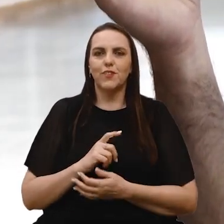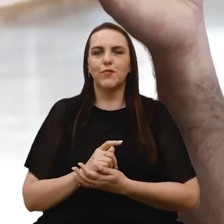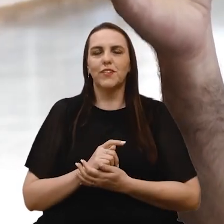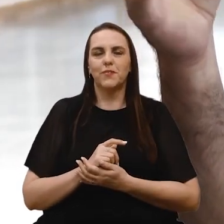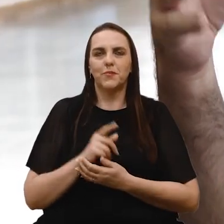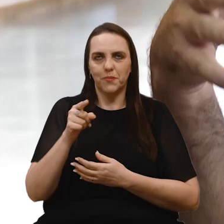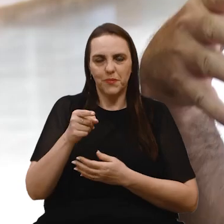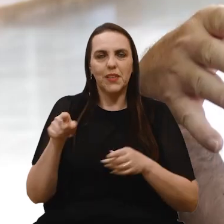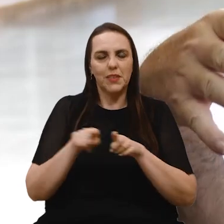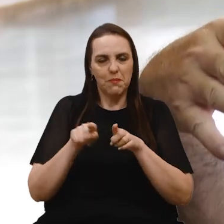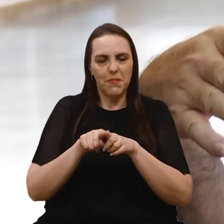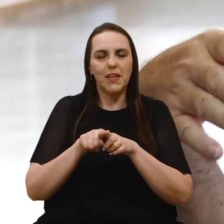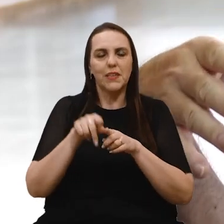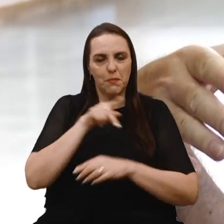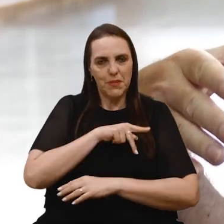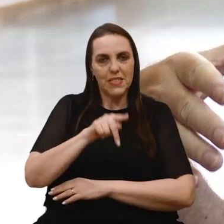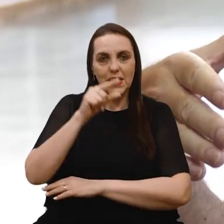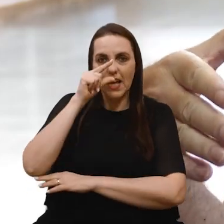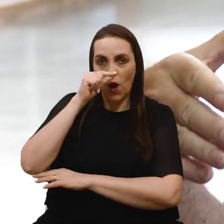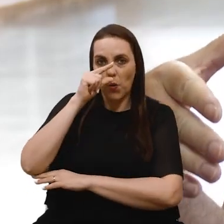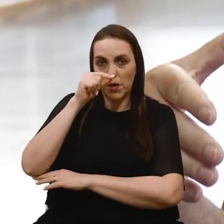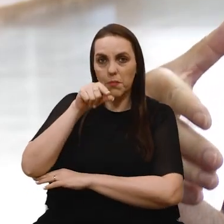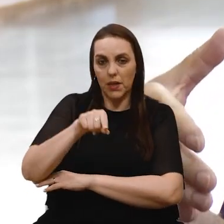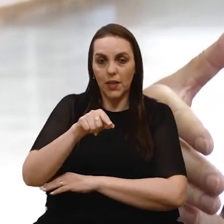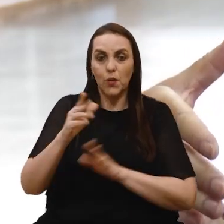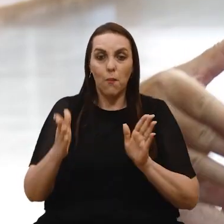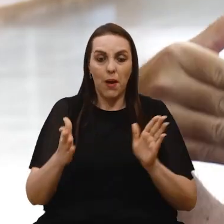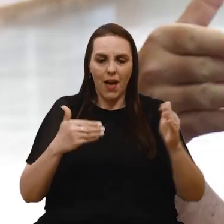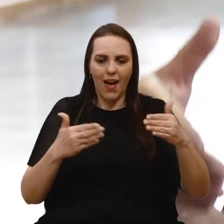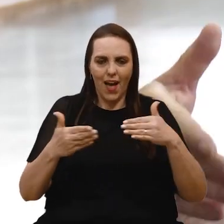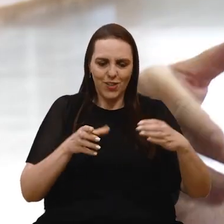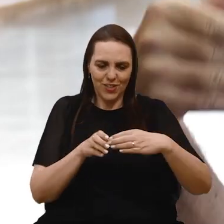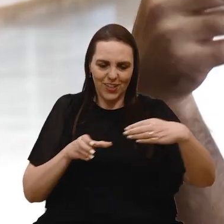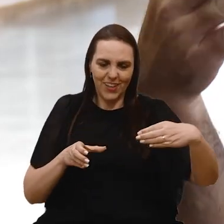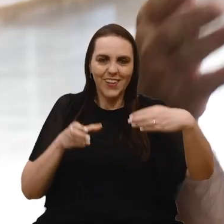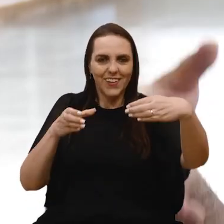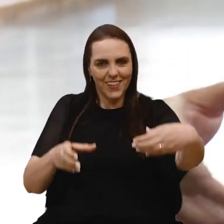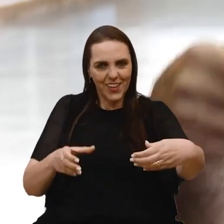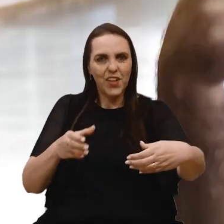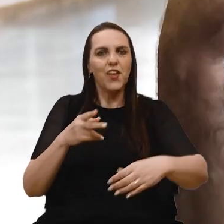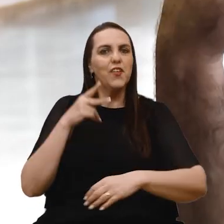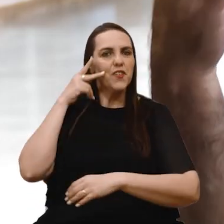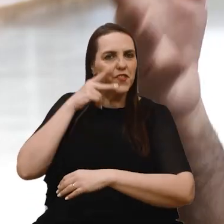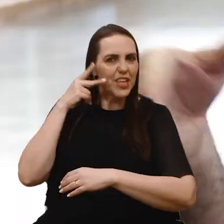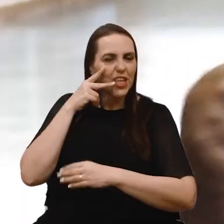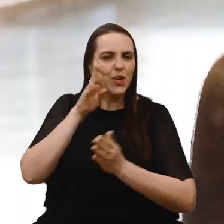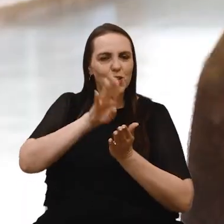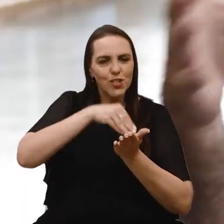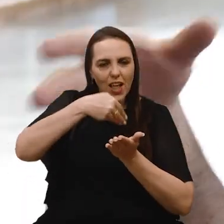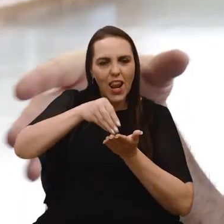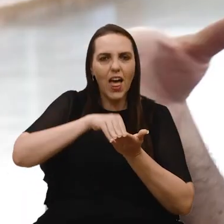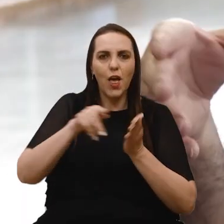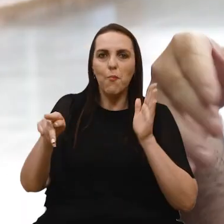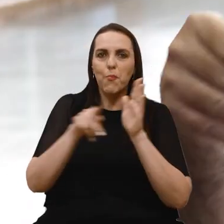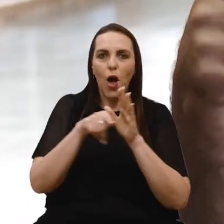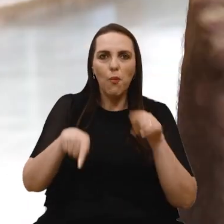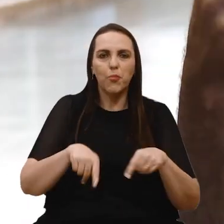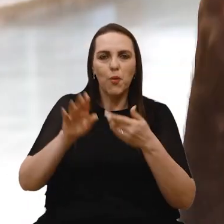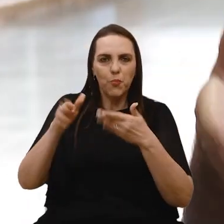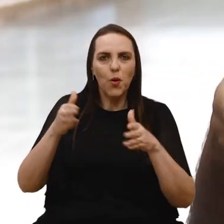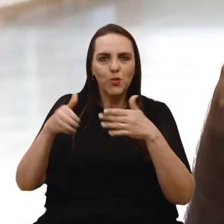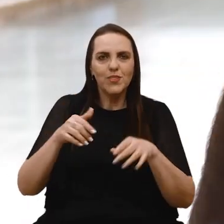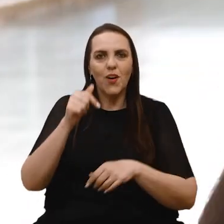Alcançamos ao presidente Alckmin uma caixa com vinho e geleias, queijo, tudo feito aqui, então